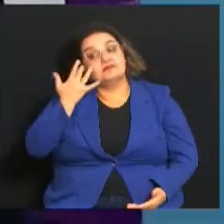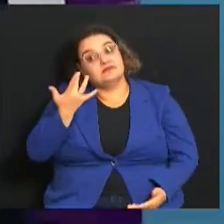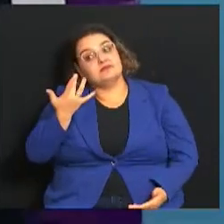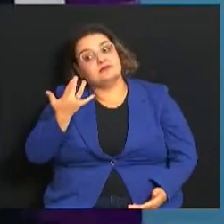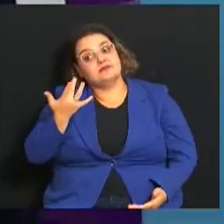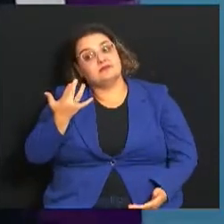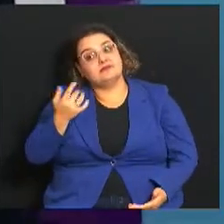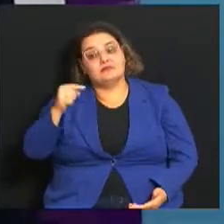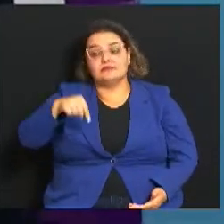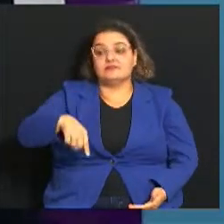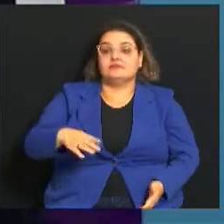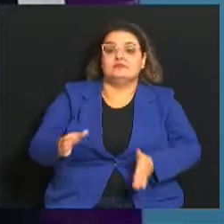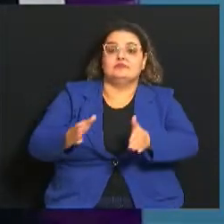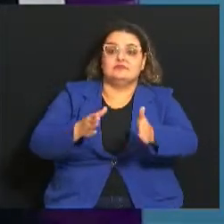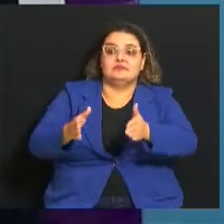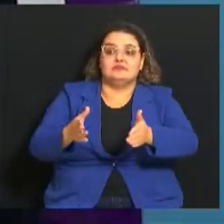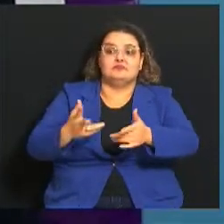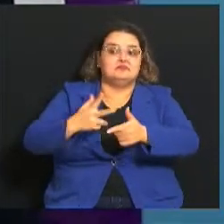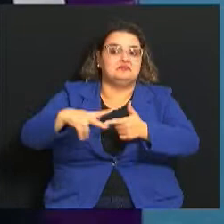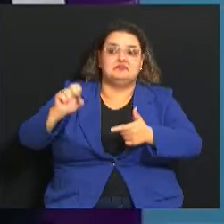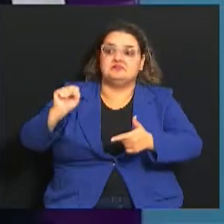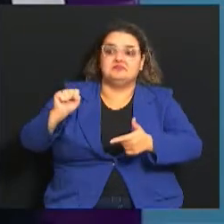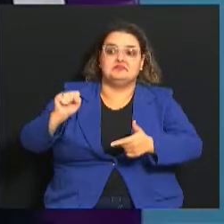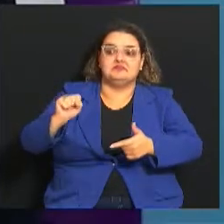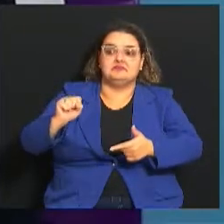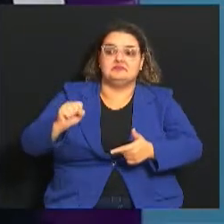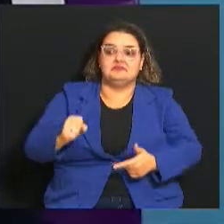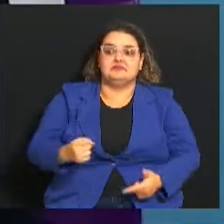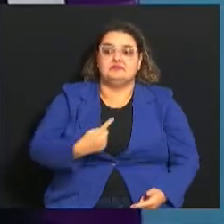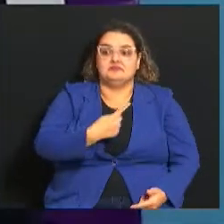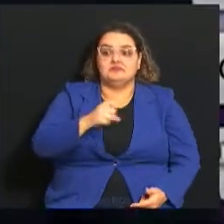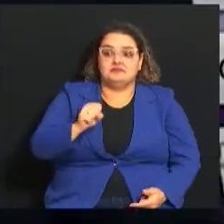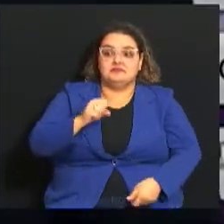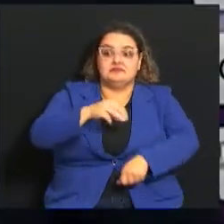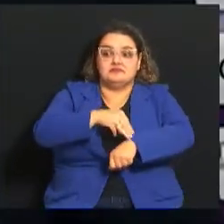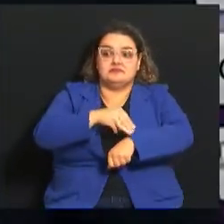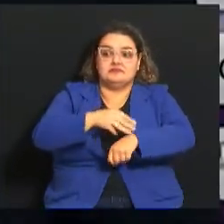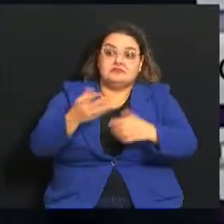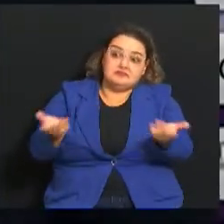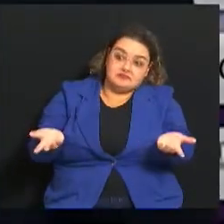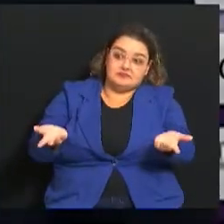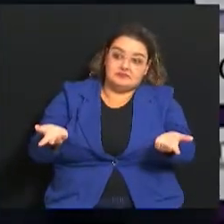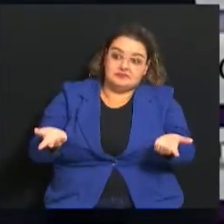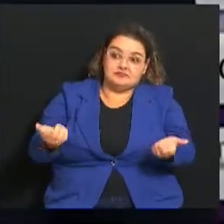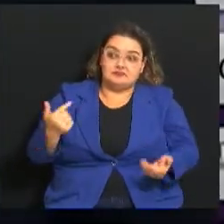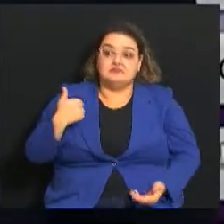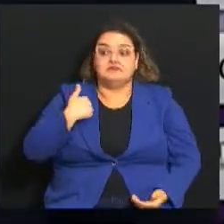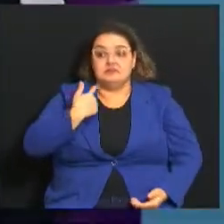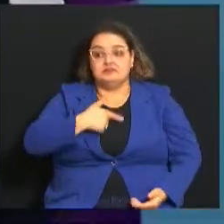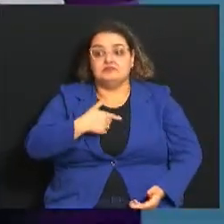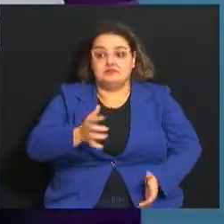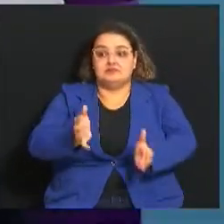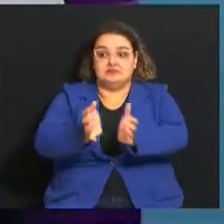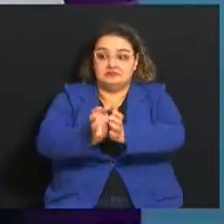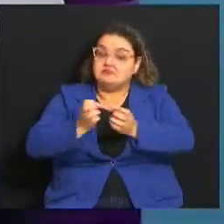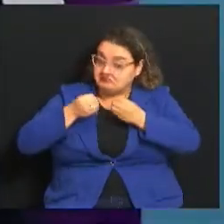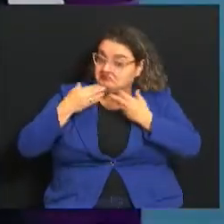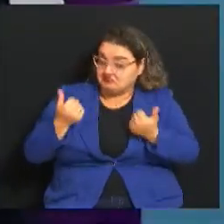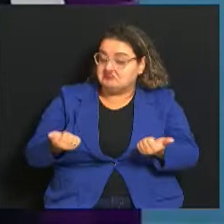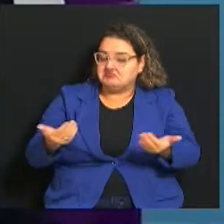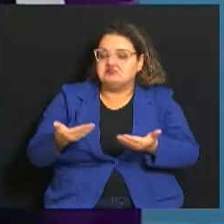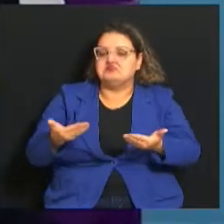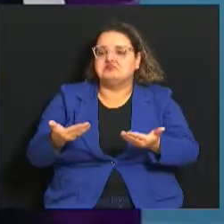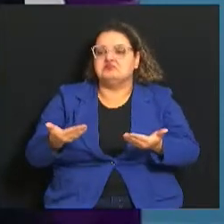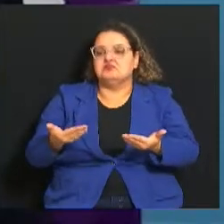nesse campeonato ganhou um prêmio de MVP jogando apenas 18 minutos. Ou seja, nosso grupo foi muito bem hoje. Para mim, existe um ou